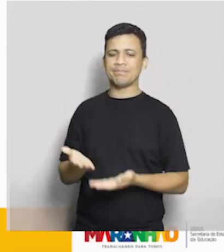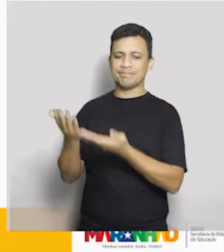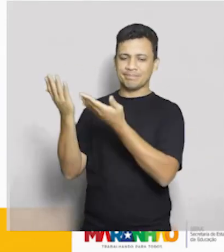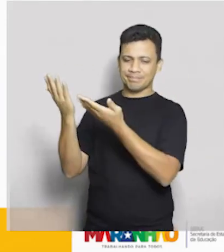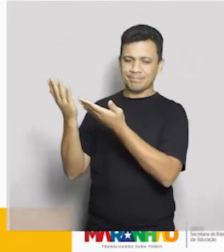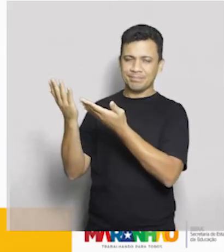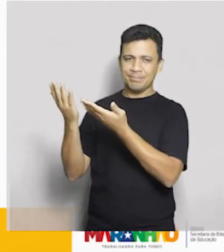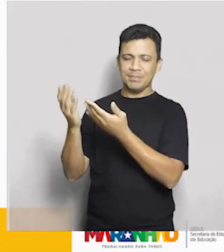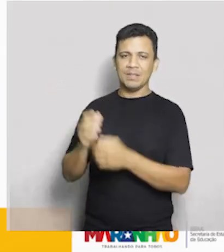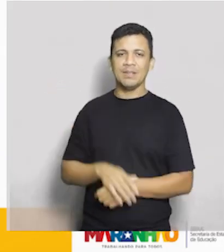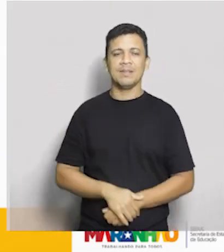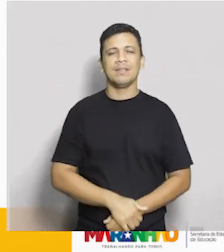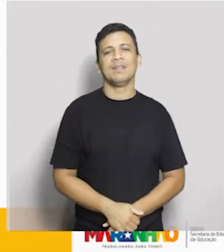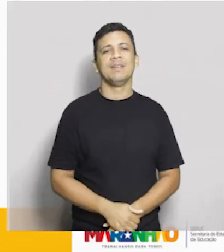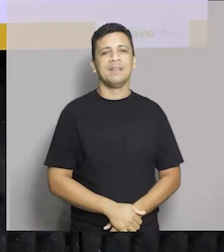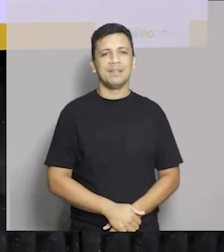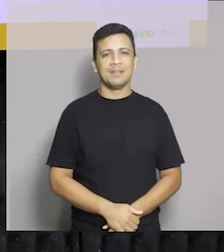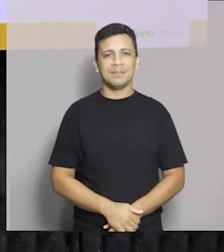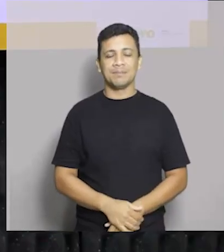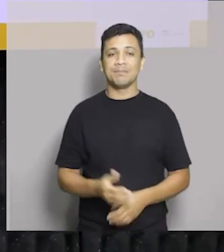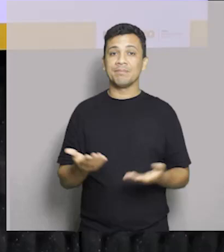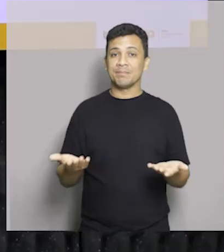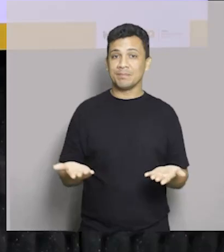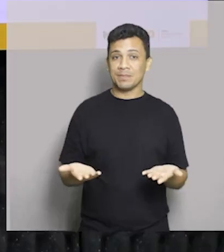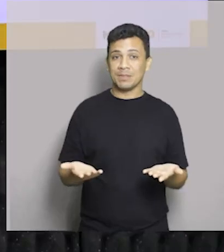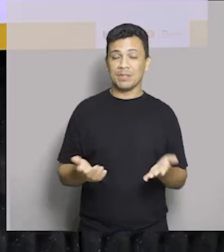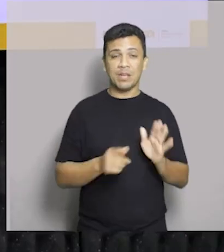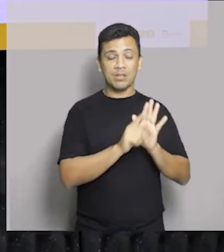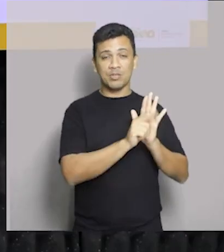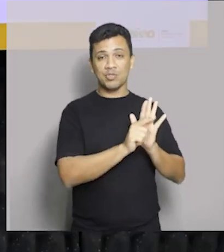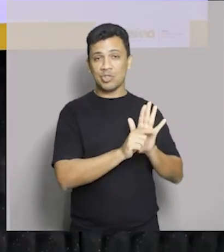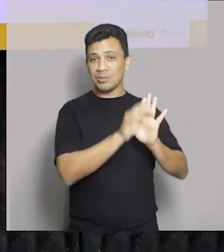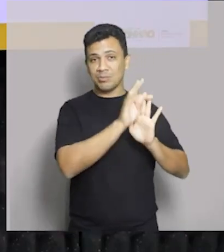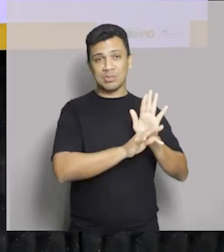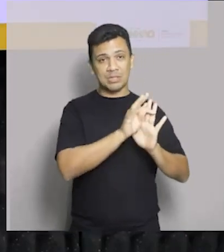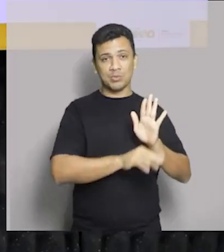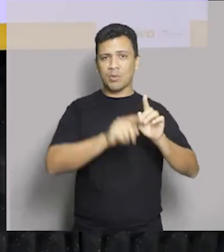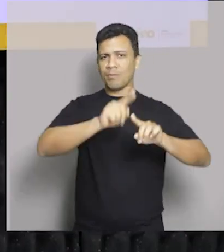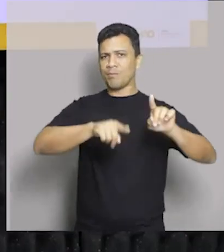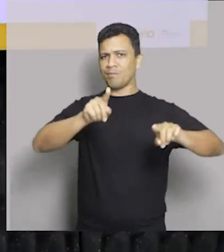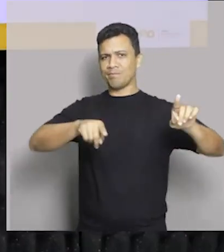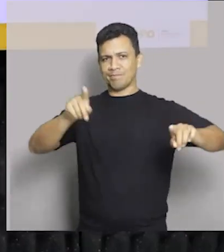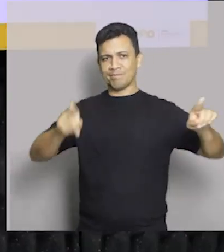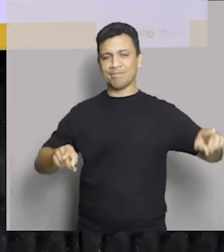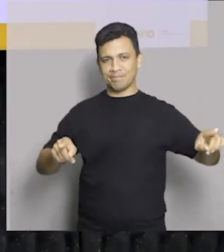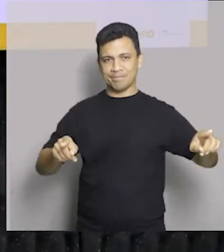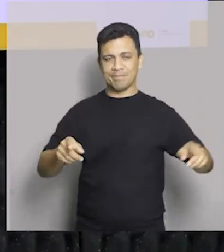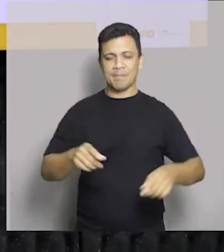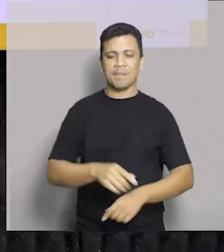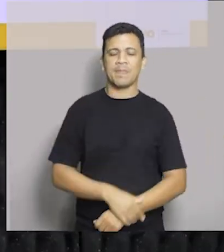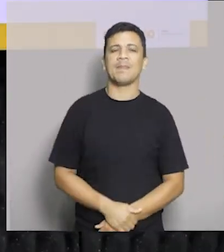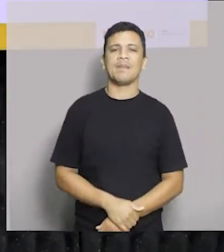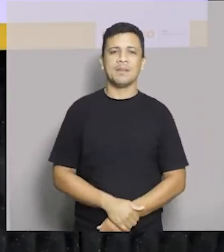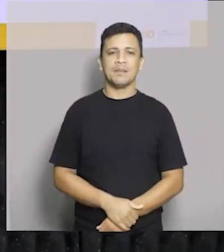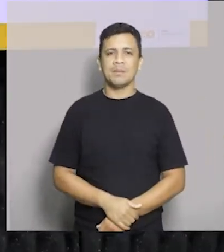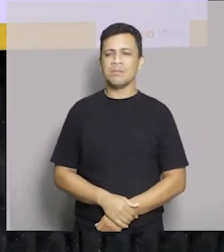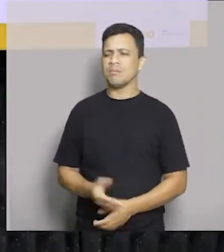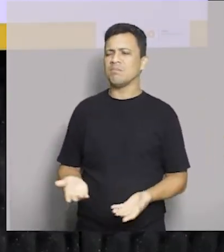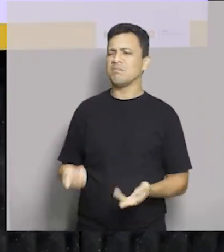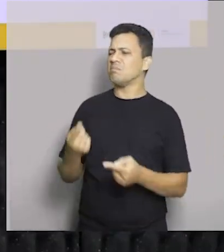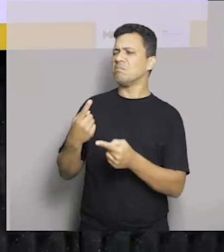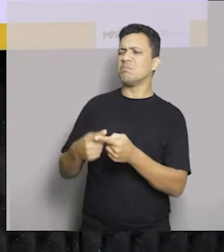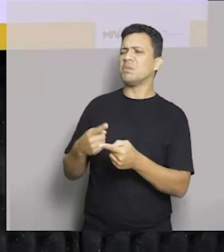Varied Textual Genres. Vamos falar de gêneros textuais variados ou gêneros textuais diversos. Professora, por